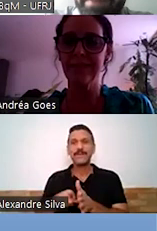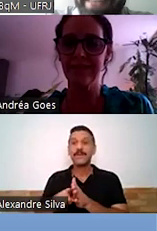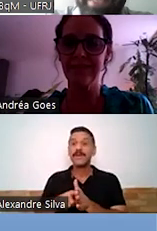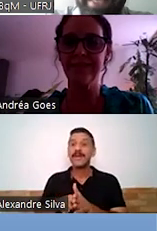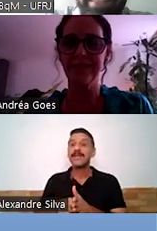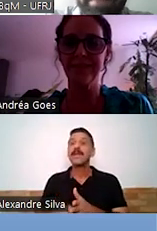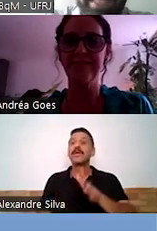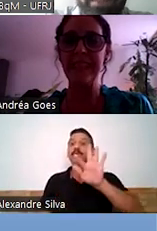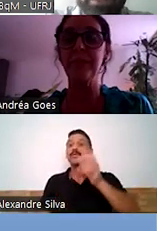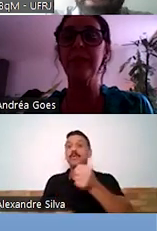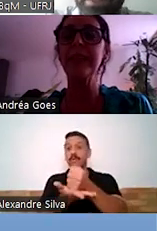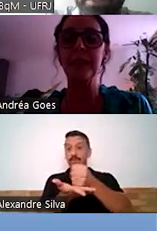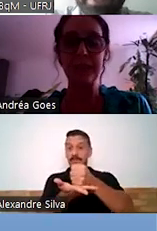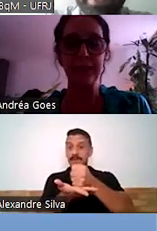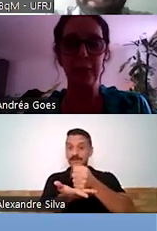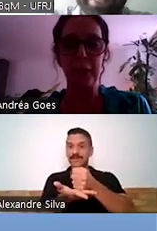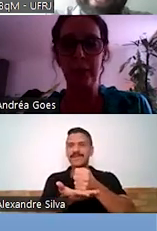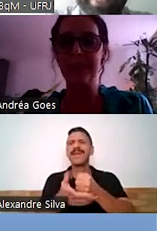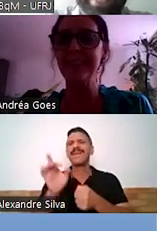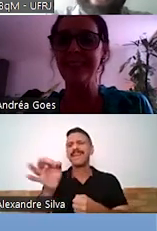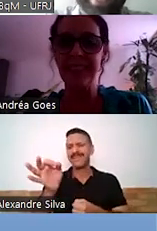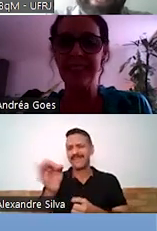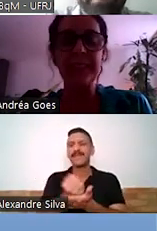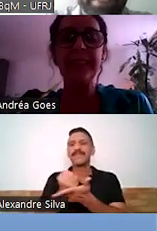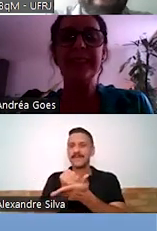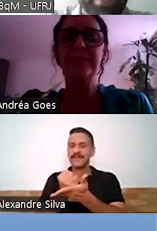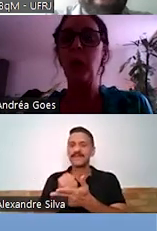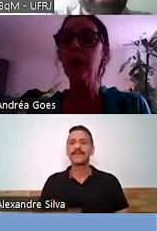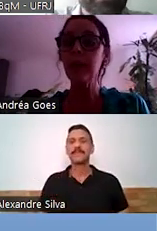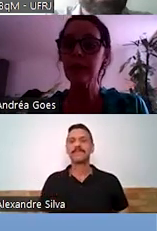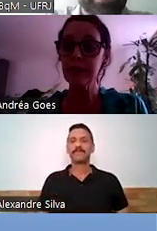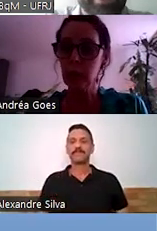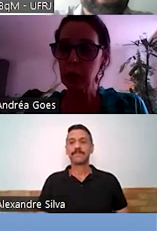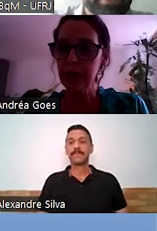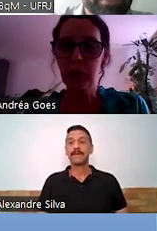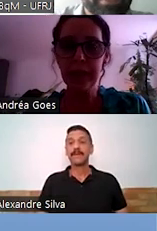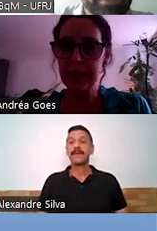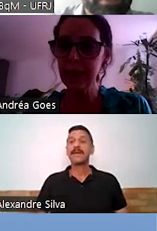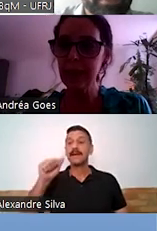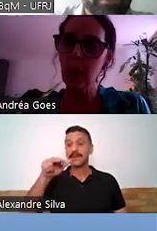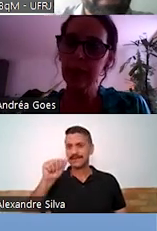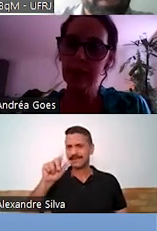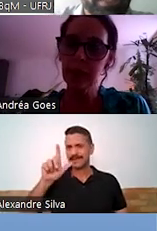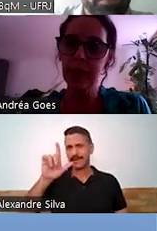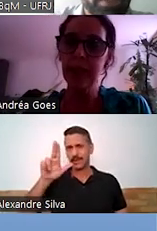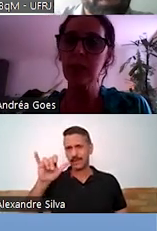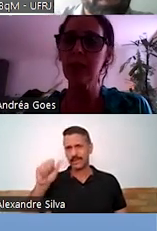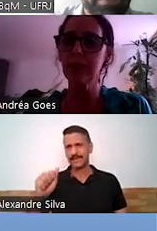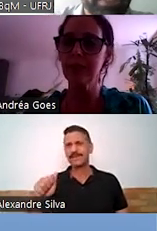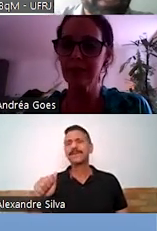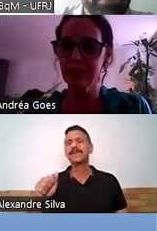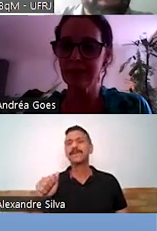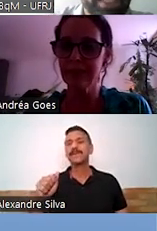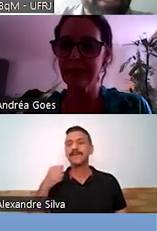da farmácia, né, também, eu não É sou verdade, você é da de origem. farmácia. É. É, Bom, Ana Lúcia Giannini, que não agora quer é da botar no modo